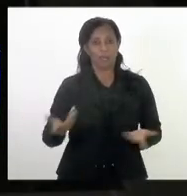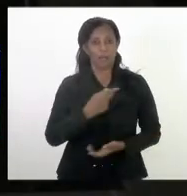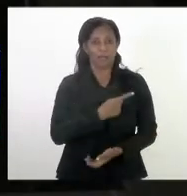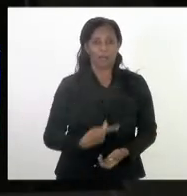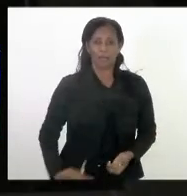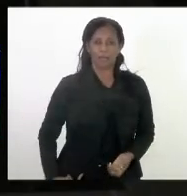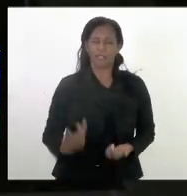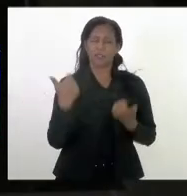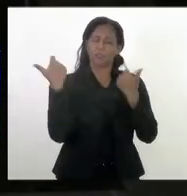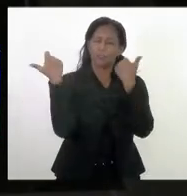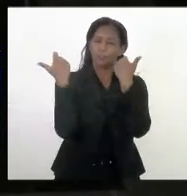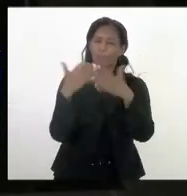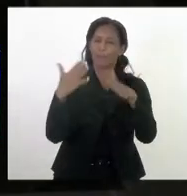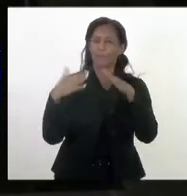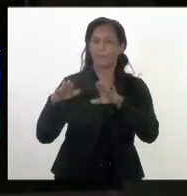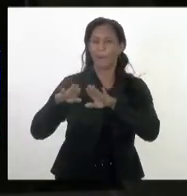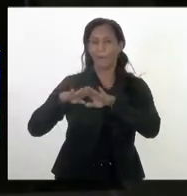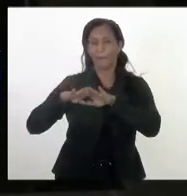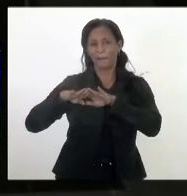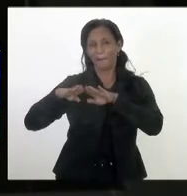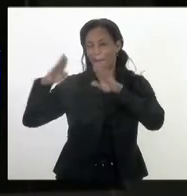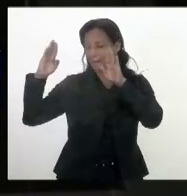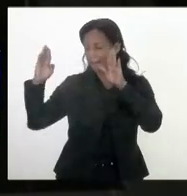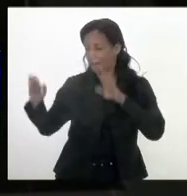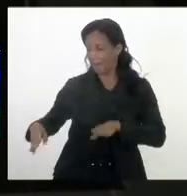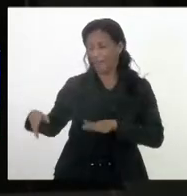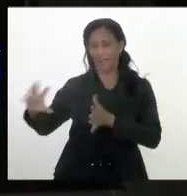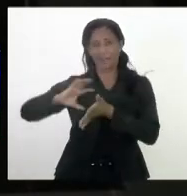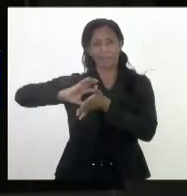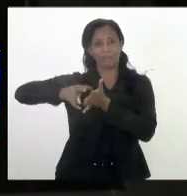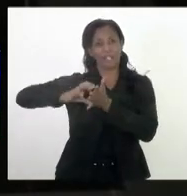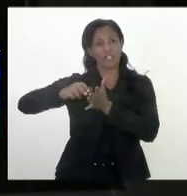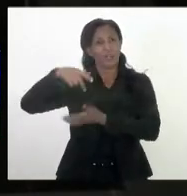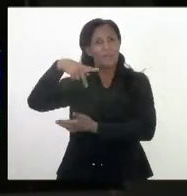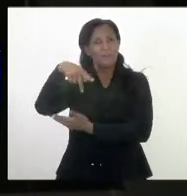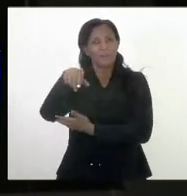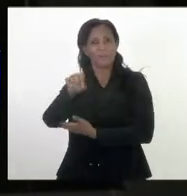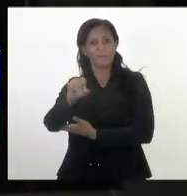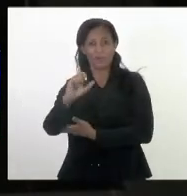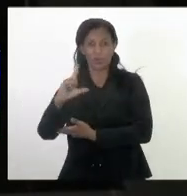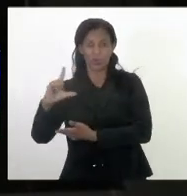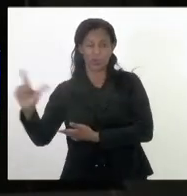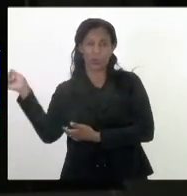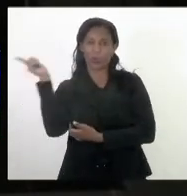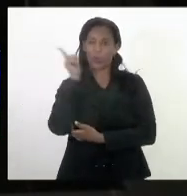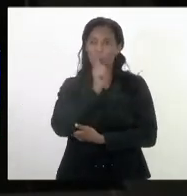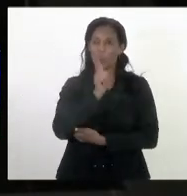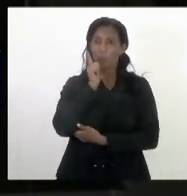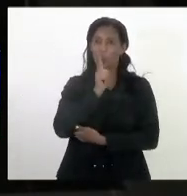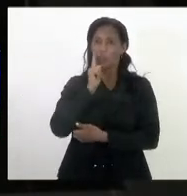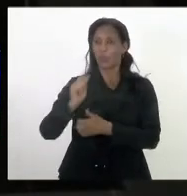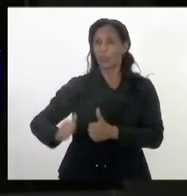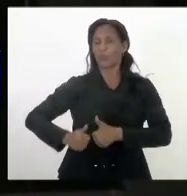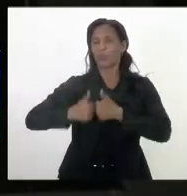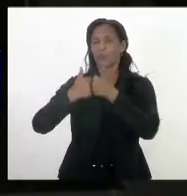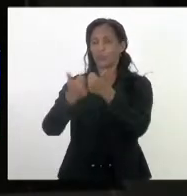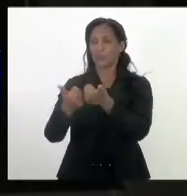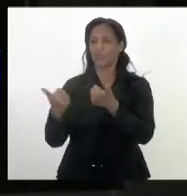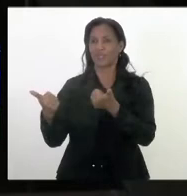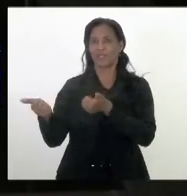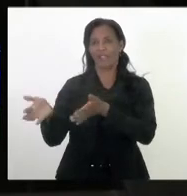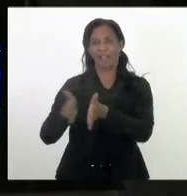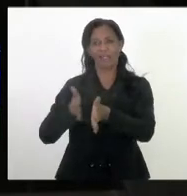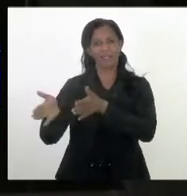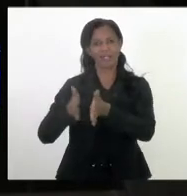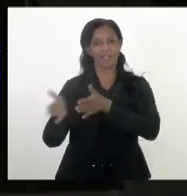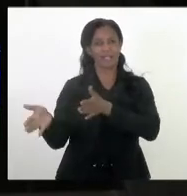parabenizá-lo. A nossa bancada fez algumas emendas para conseguir constituir ali um melhor acesso para a